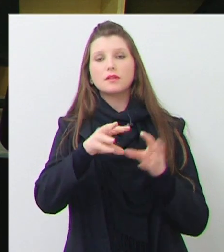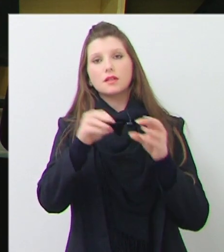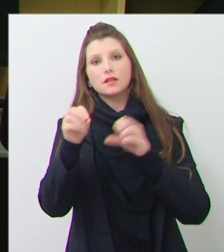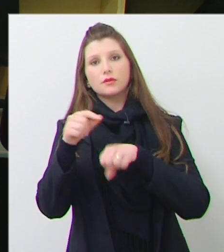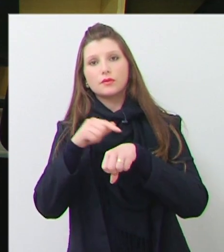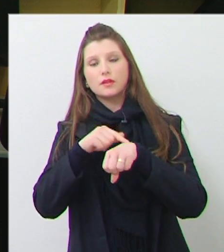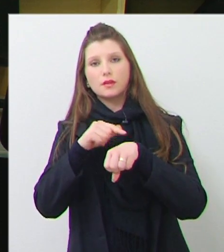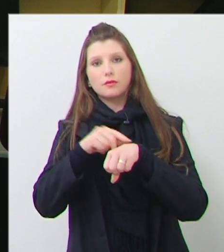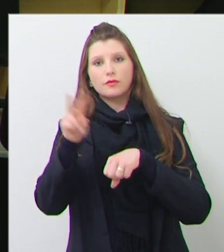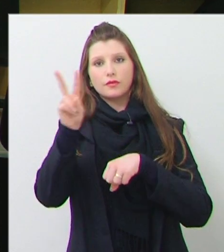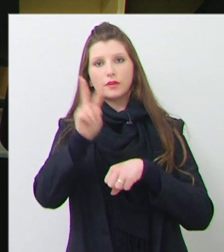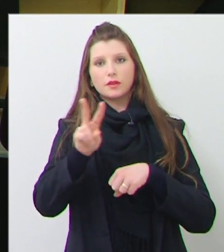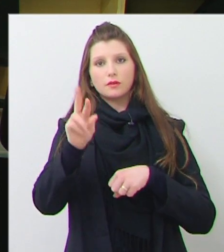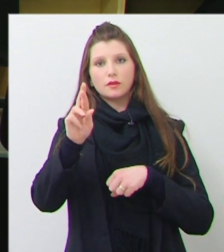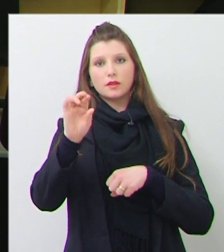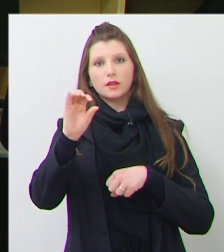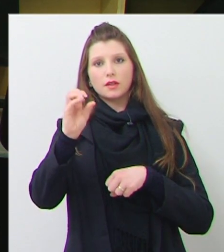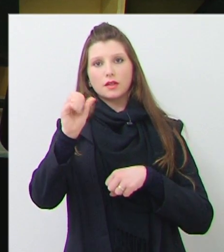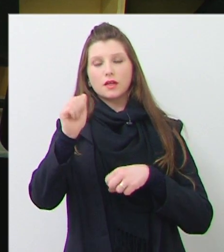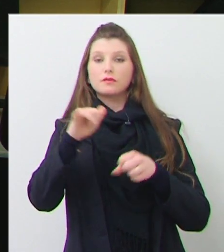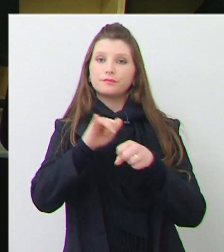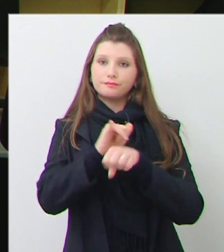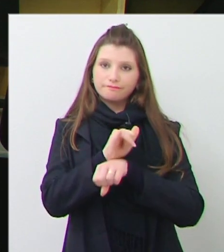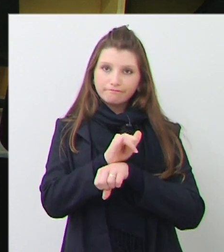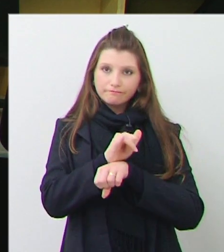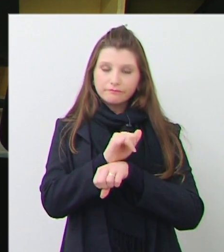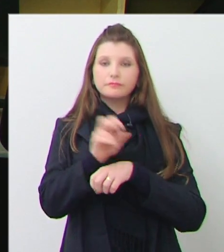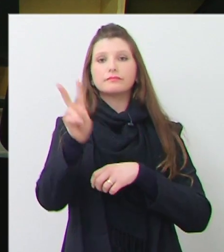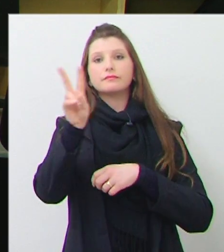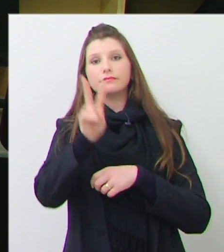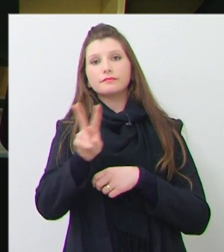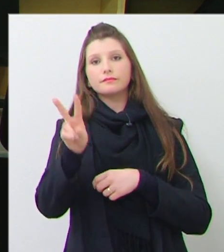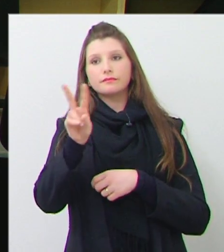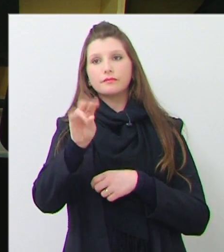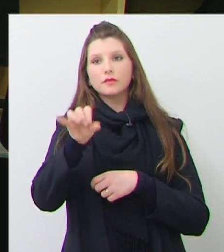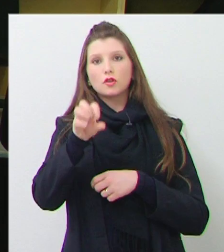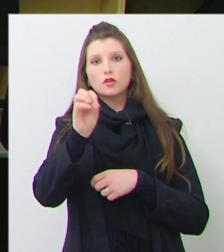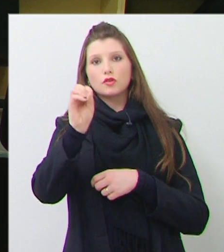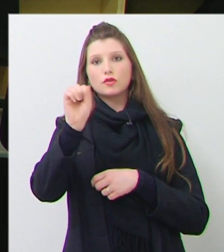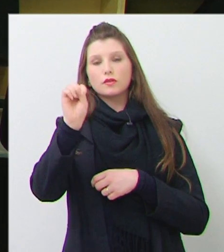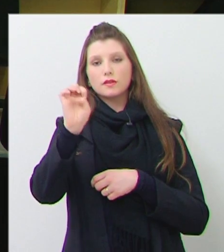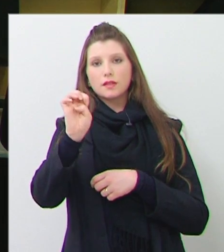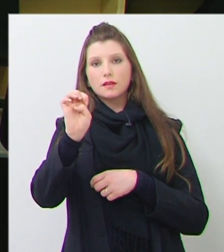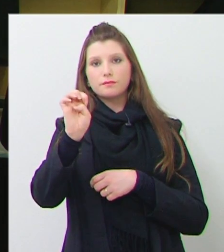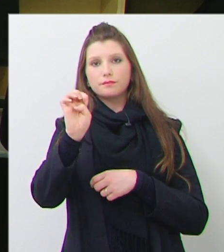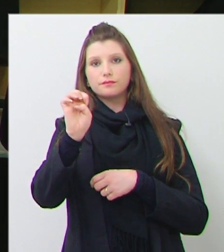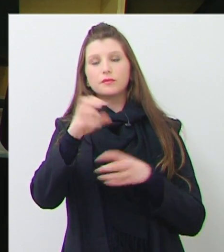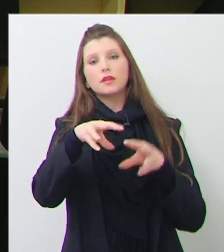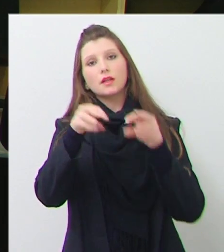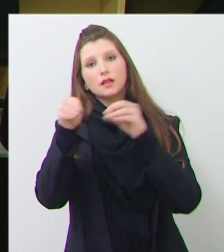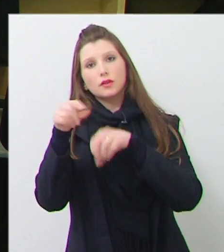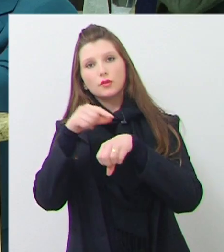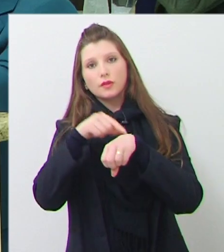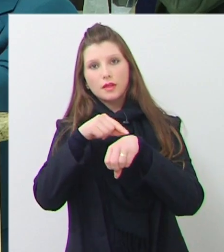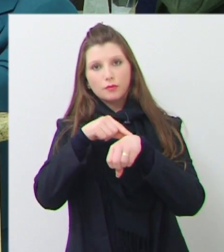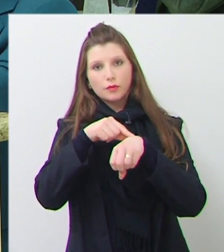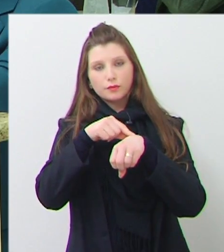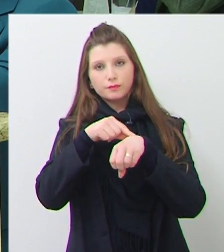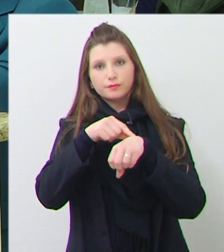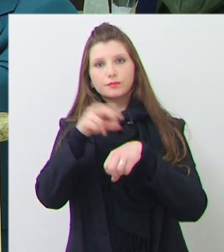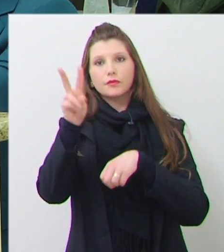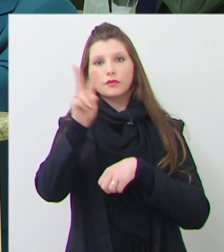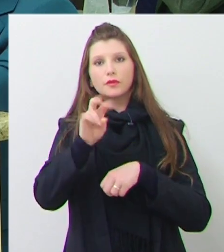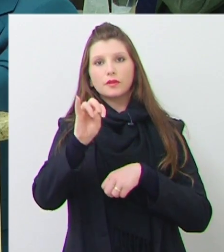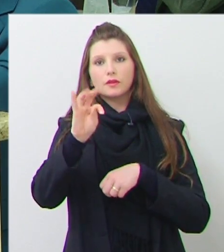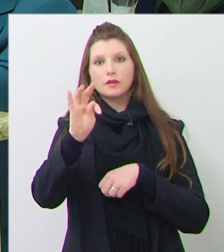tempo. Vereador Ricardo Fábio ausente. Vereador José Carlos Melo. Declina de seu tempo.